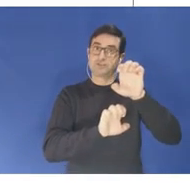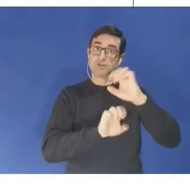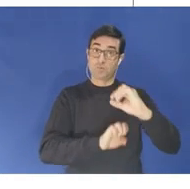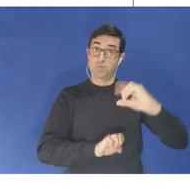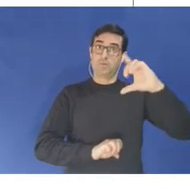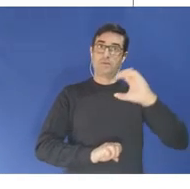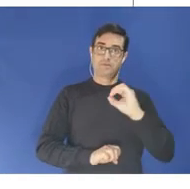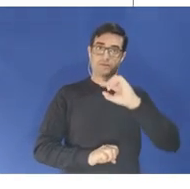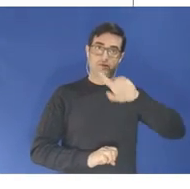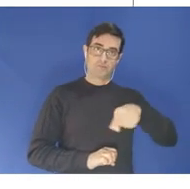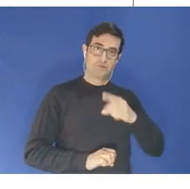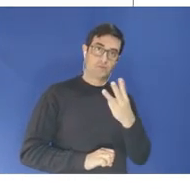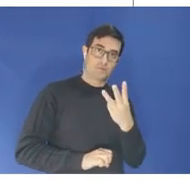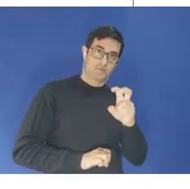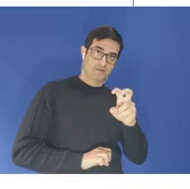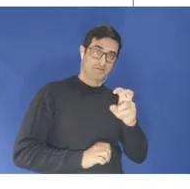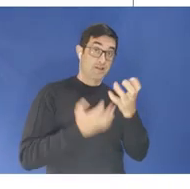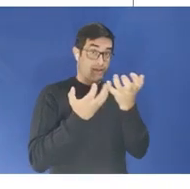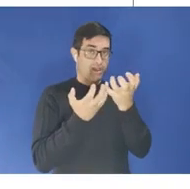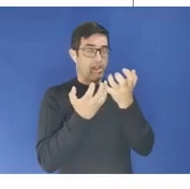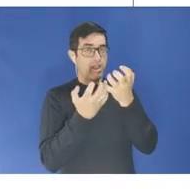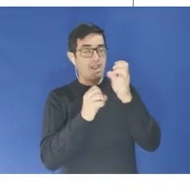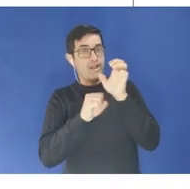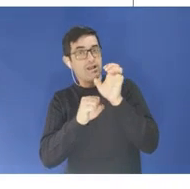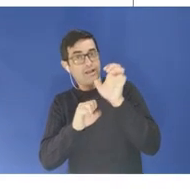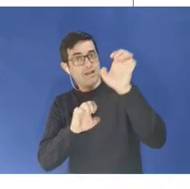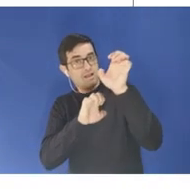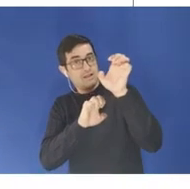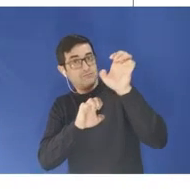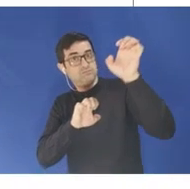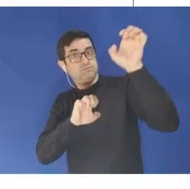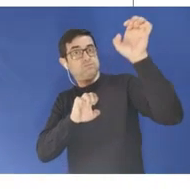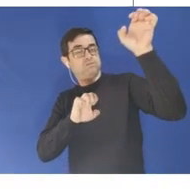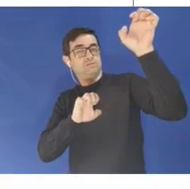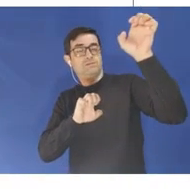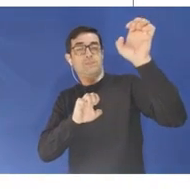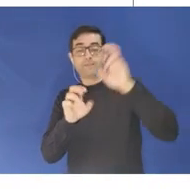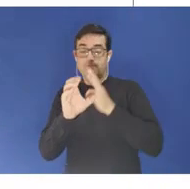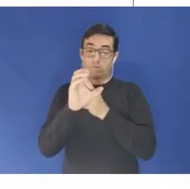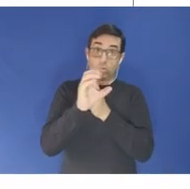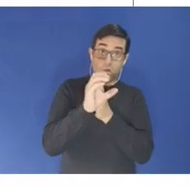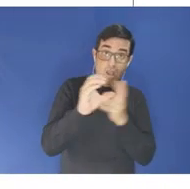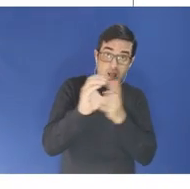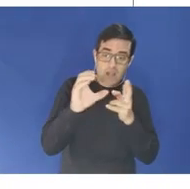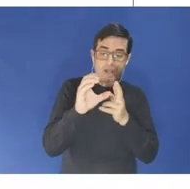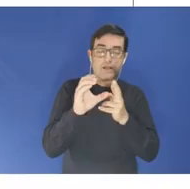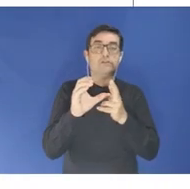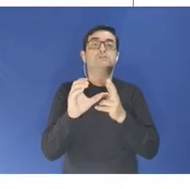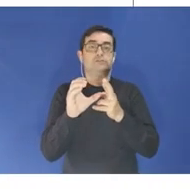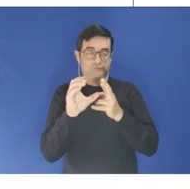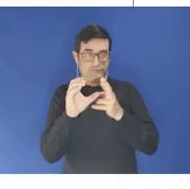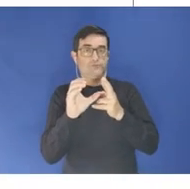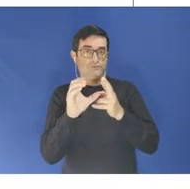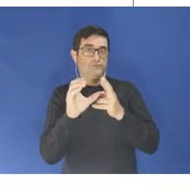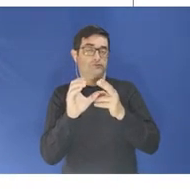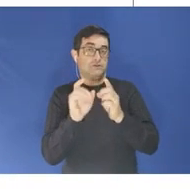em 0,35 e eles vão tentar se afastar. Então vai aumentando o raio. Isso pelo efeito do quê?